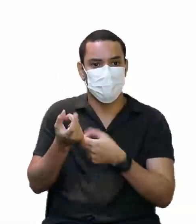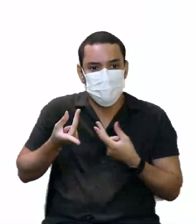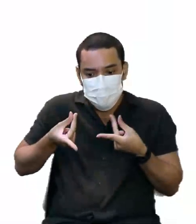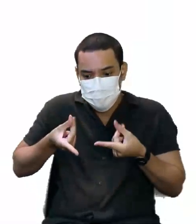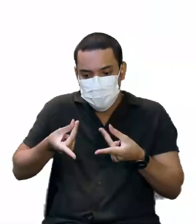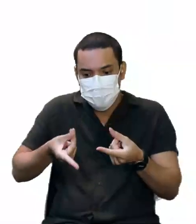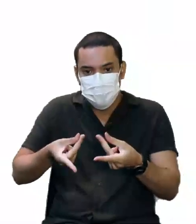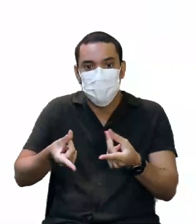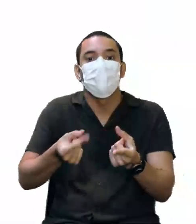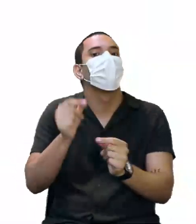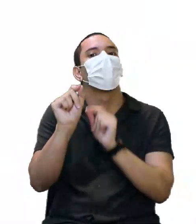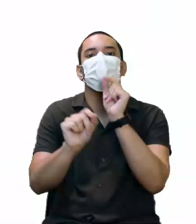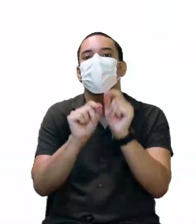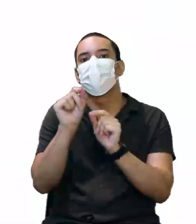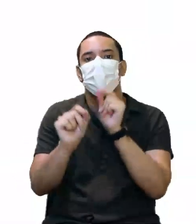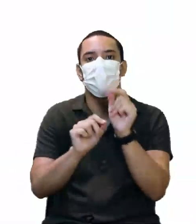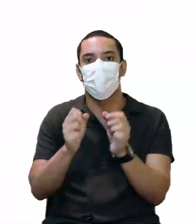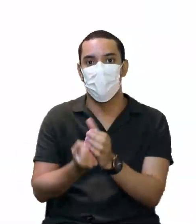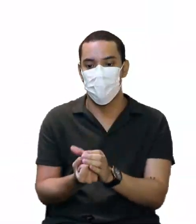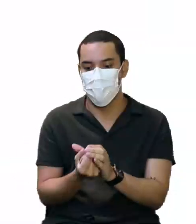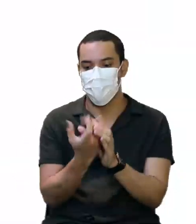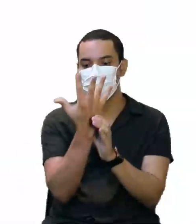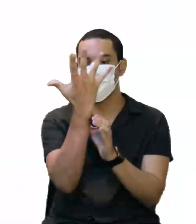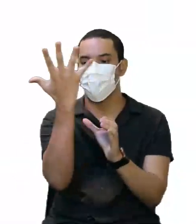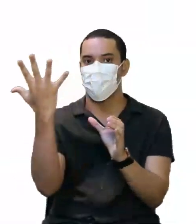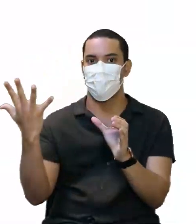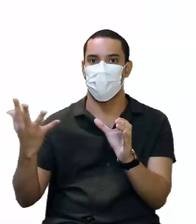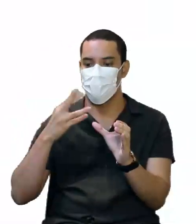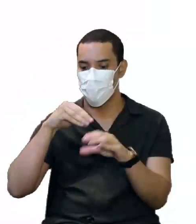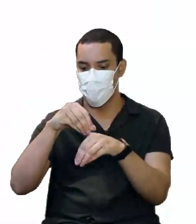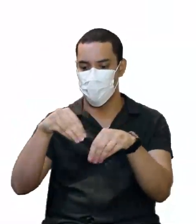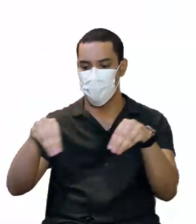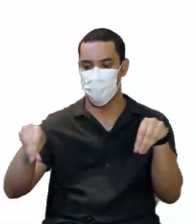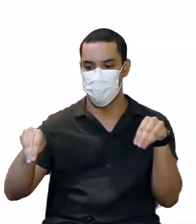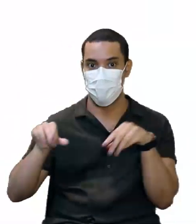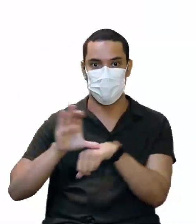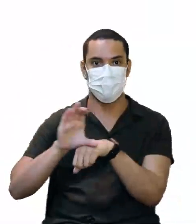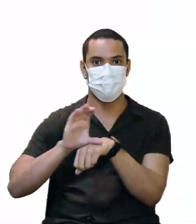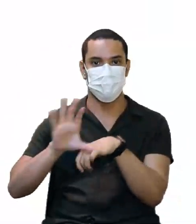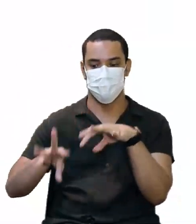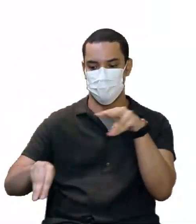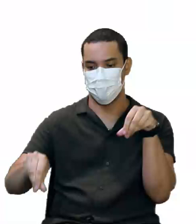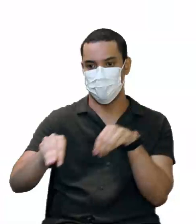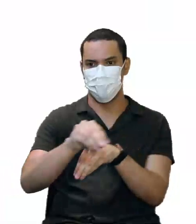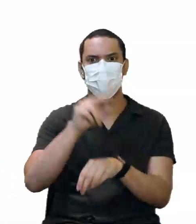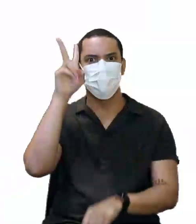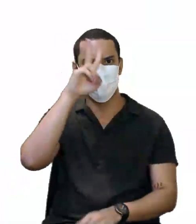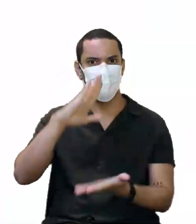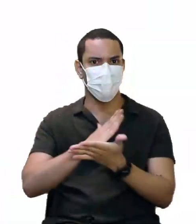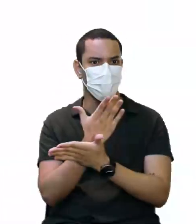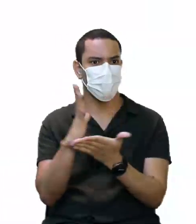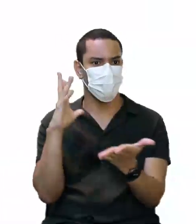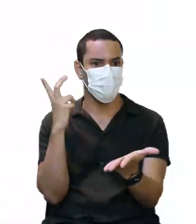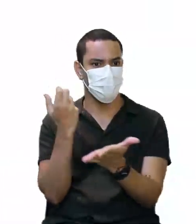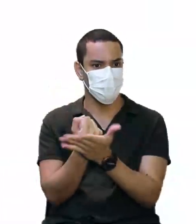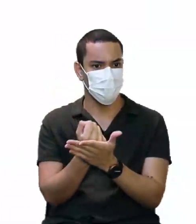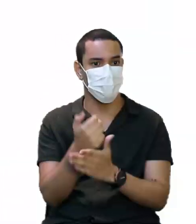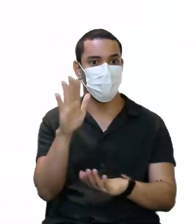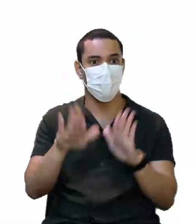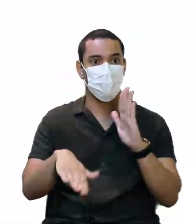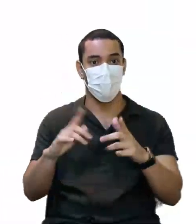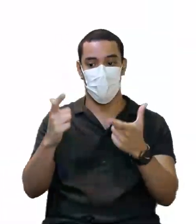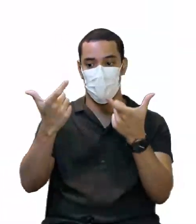preservadas em cinzas vulcânicas. Lembra que a gente falou que alguns desses registros, né, independendo